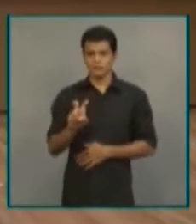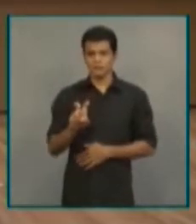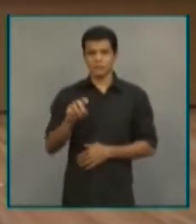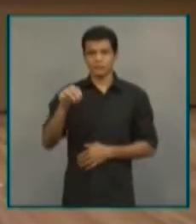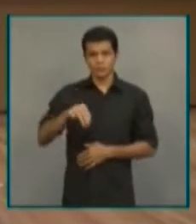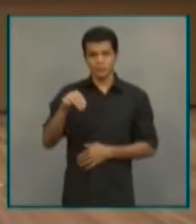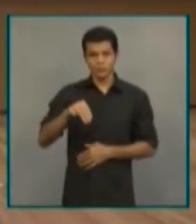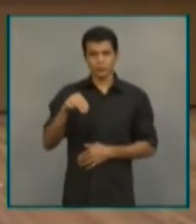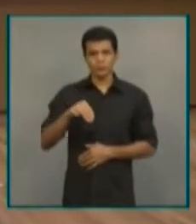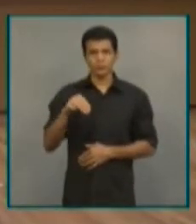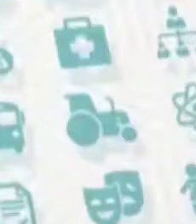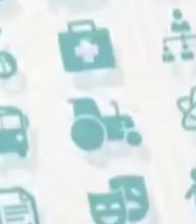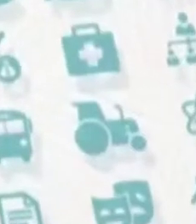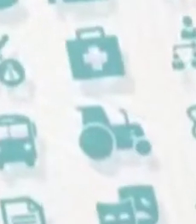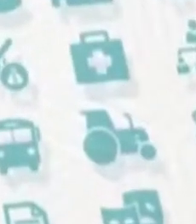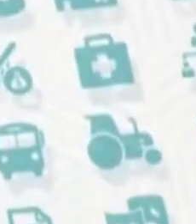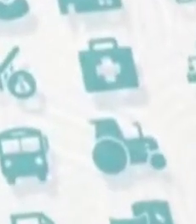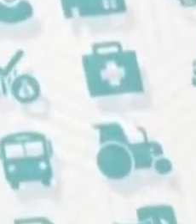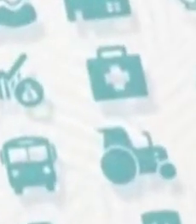próximo bloco.